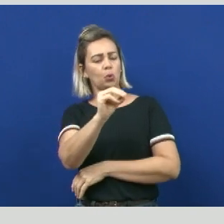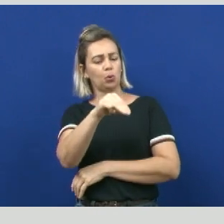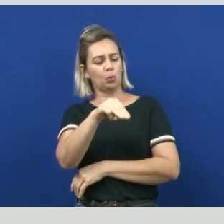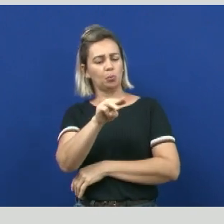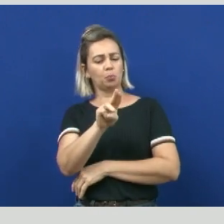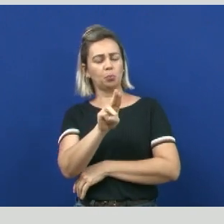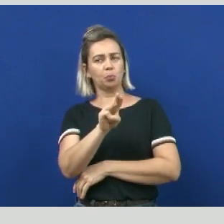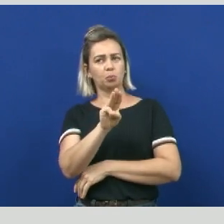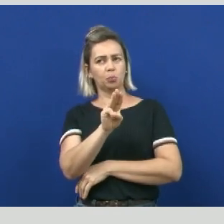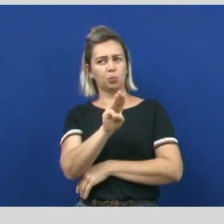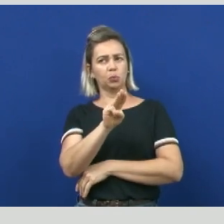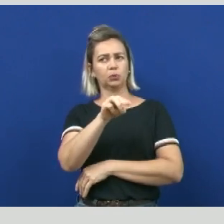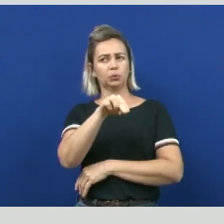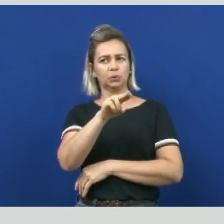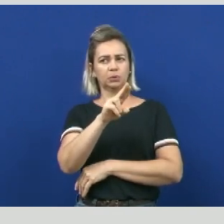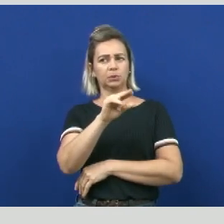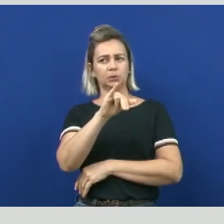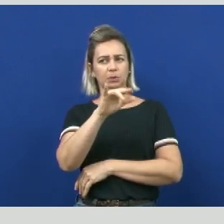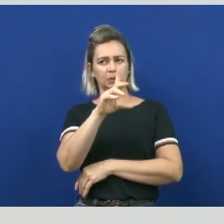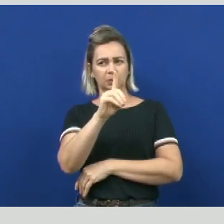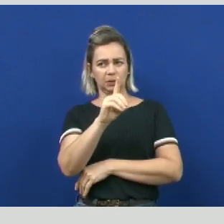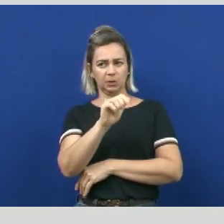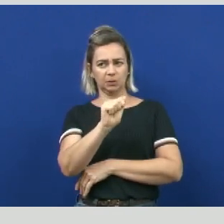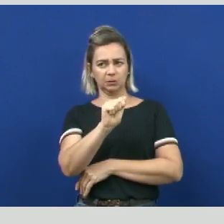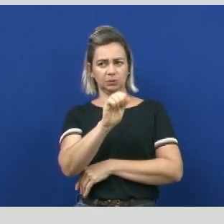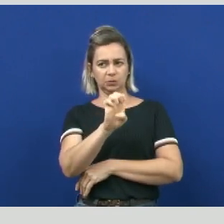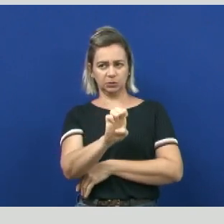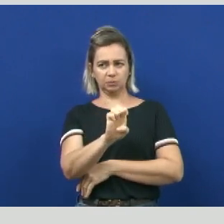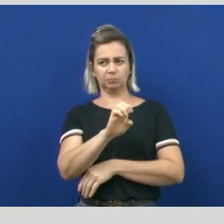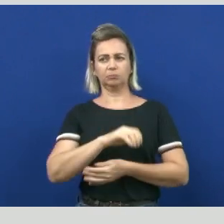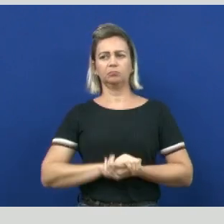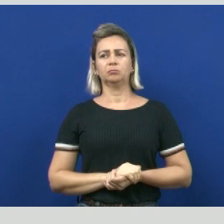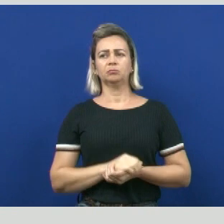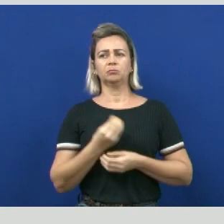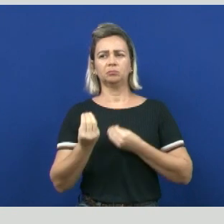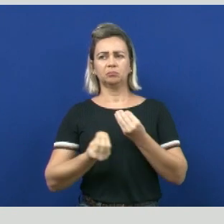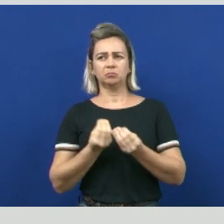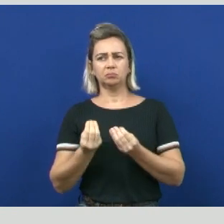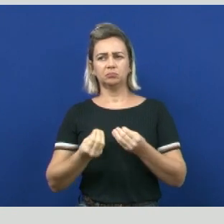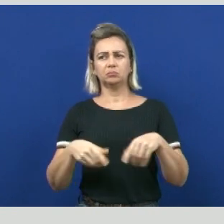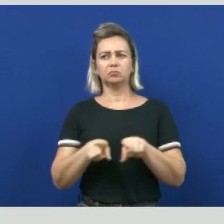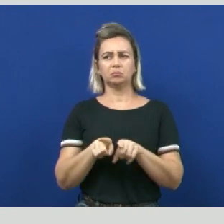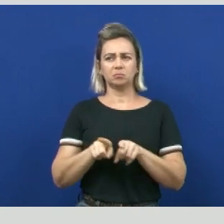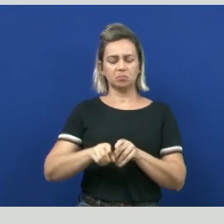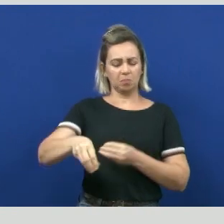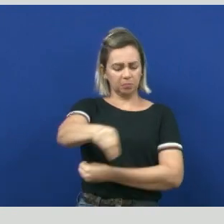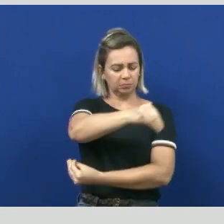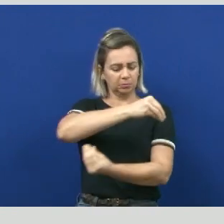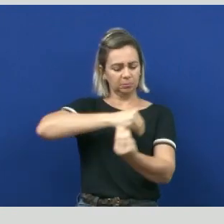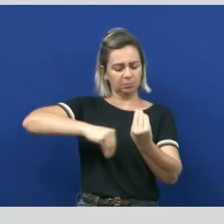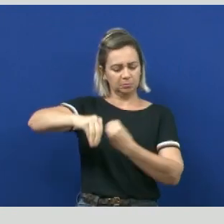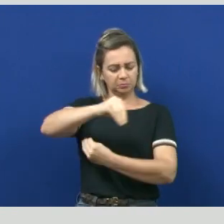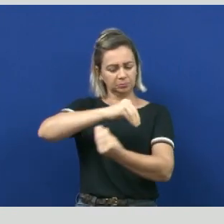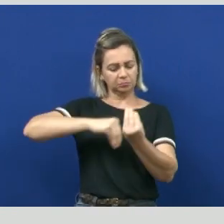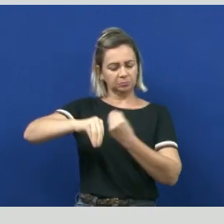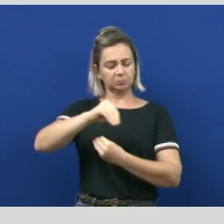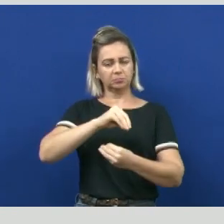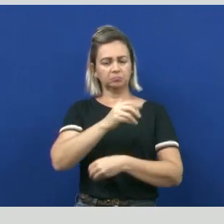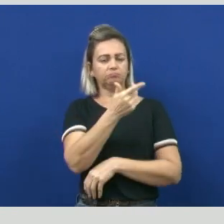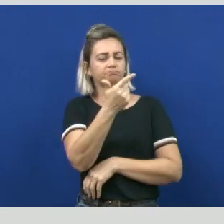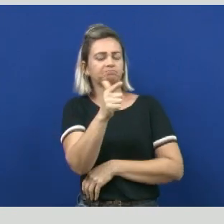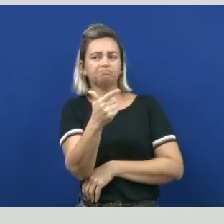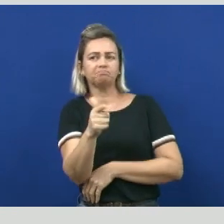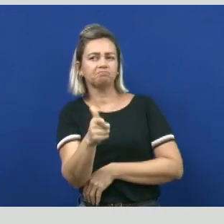Bom, e essa comunidade interagindo com os fatores abióticos, ou seja, os fatores não vivos, no